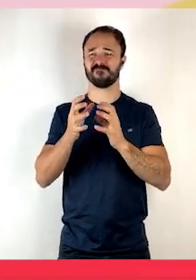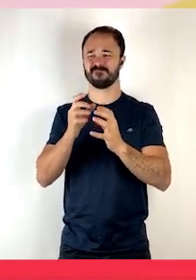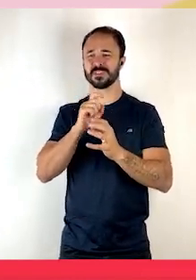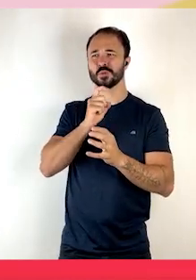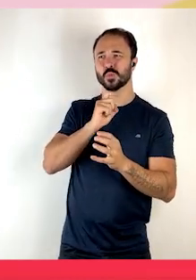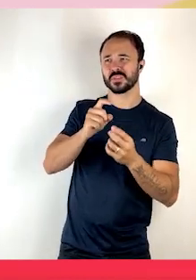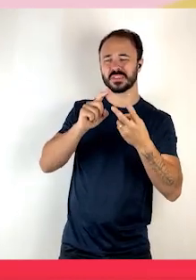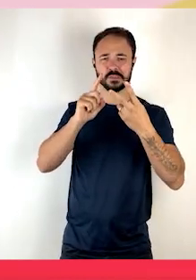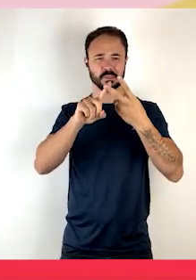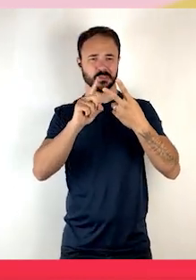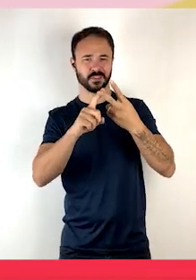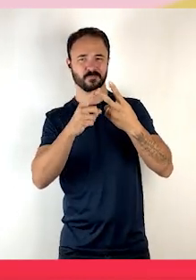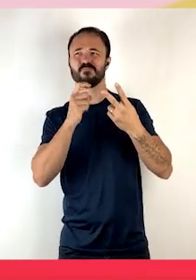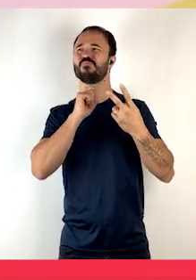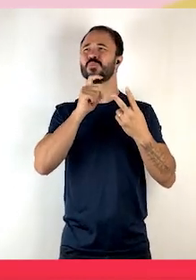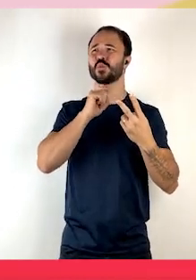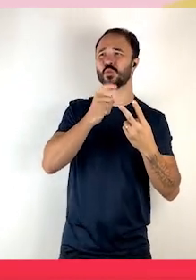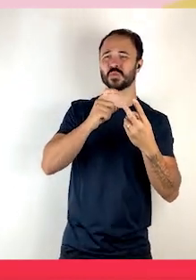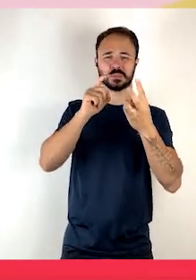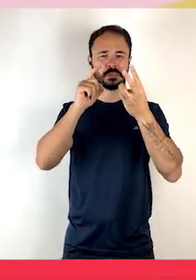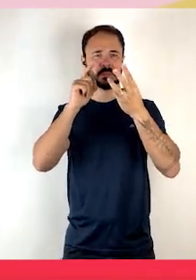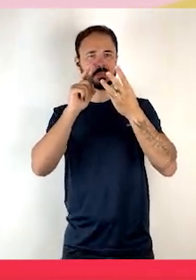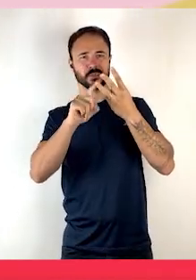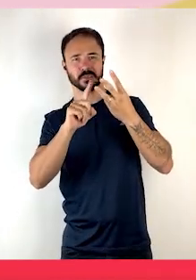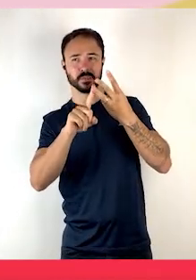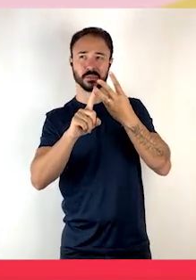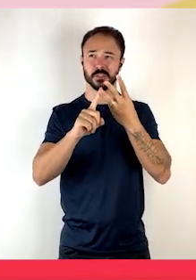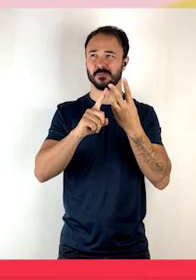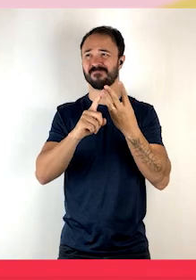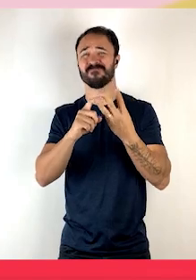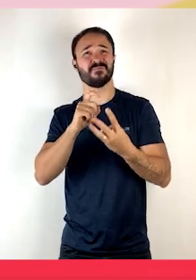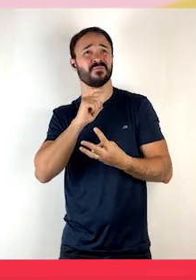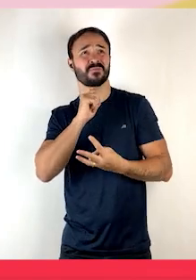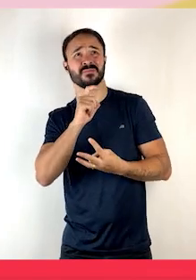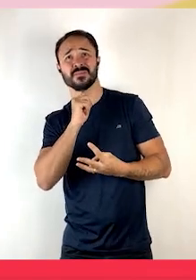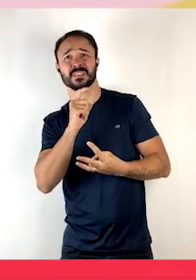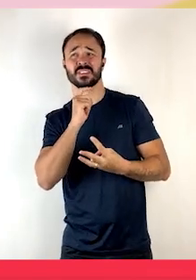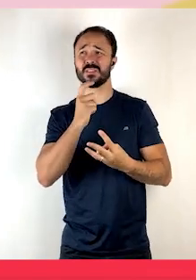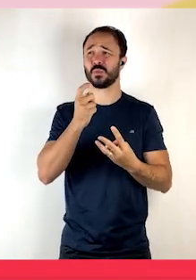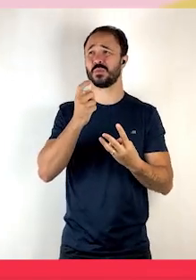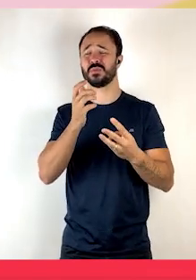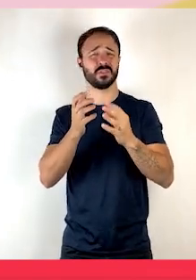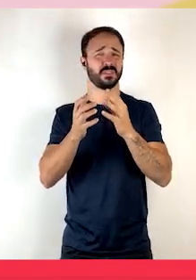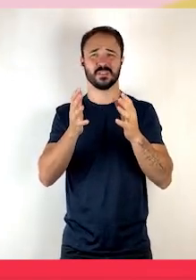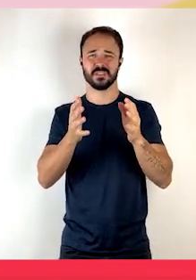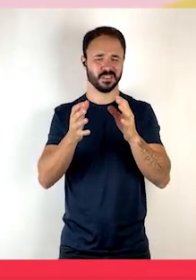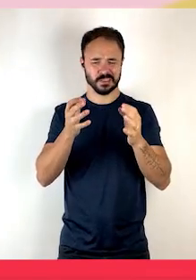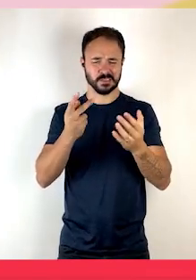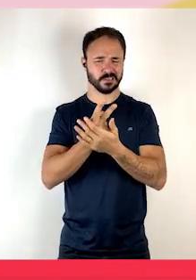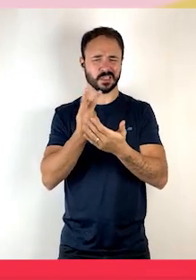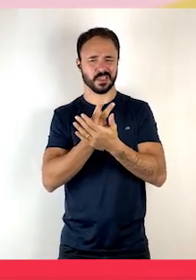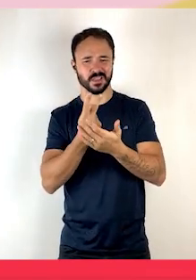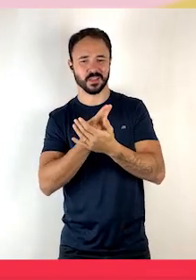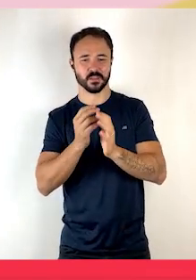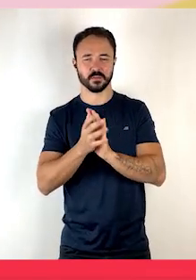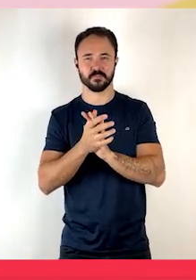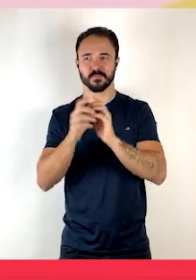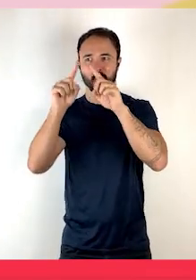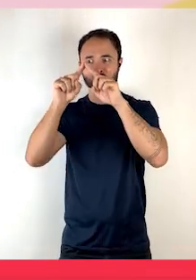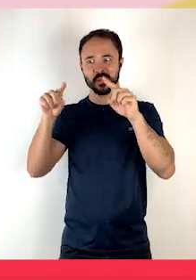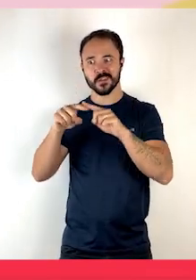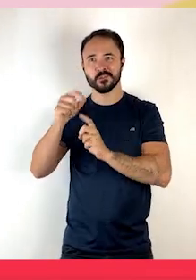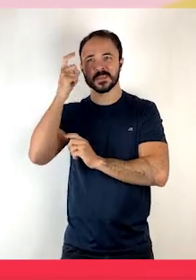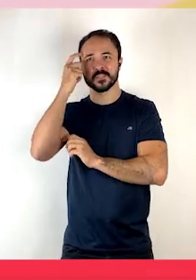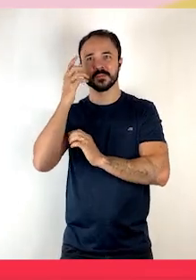deu certo. Assim também não deu certo. Não deu certo. Então o triângulo